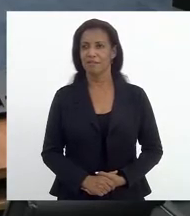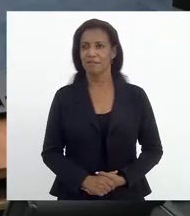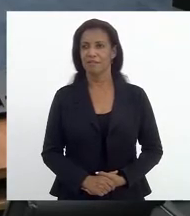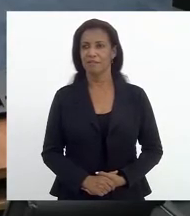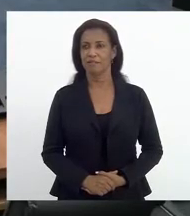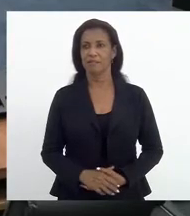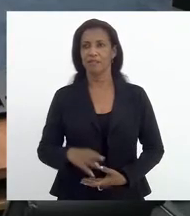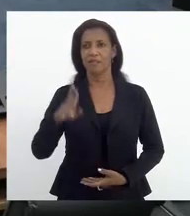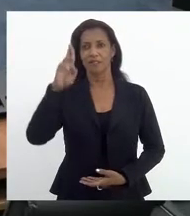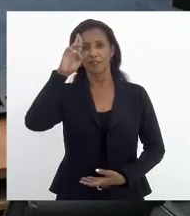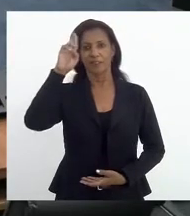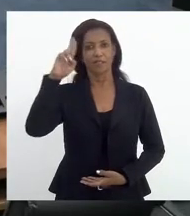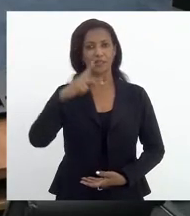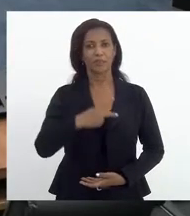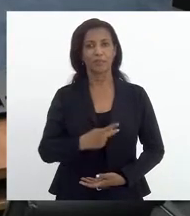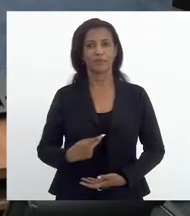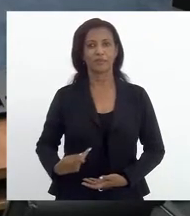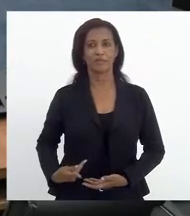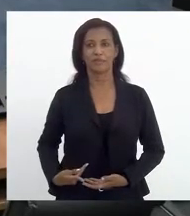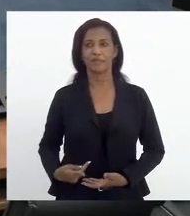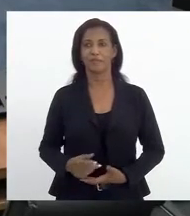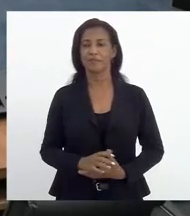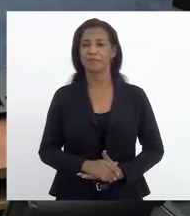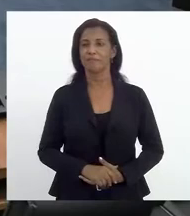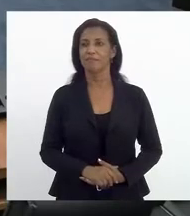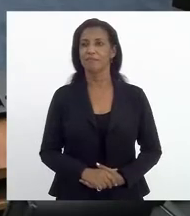Senhor presidente,